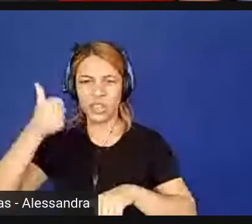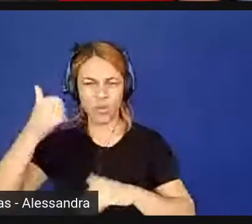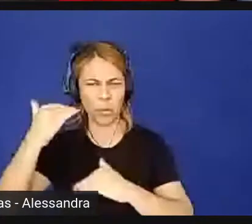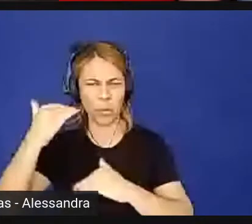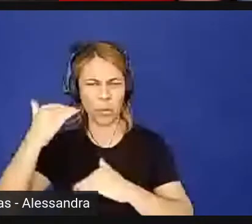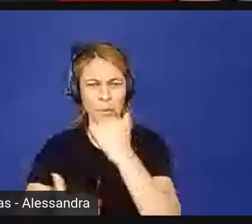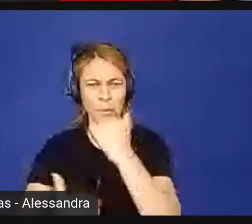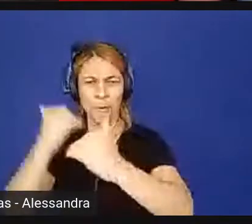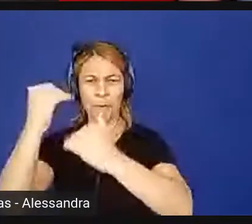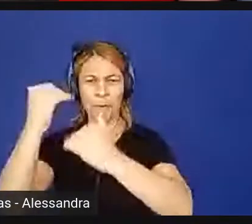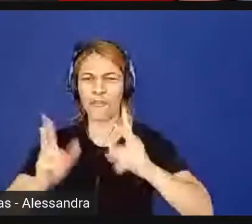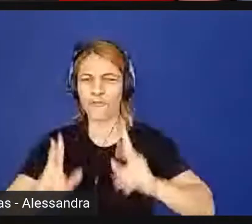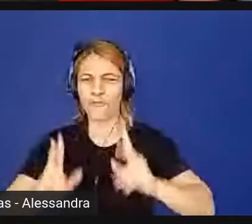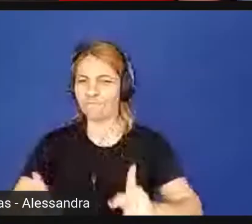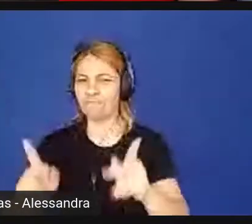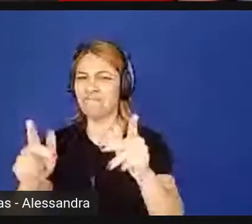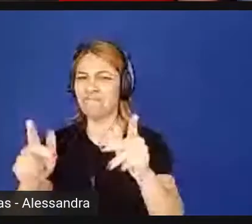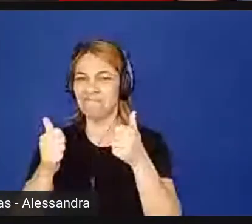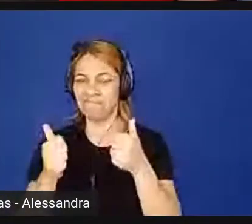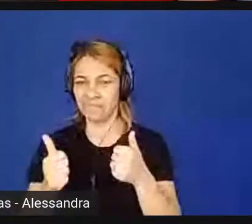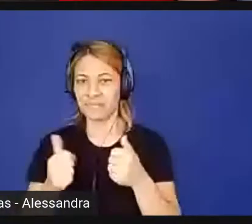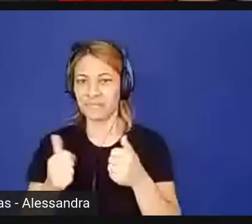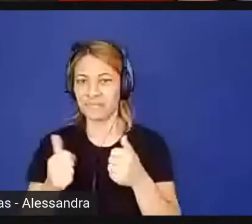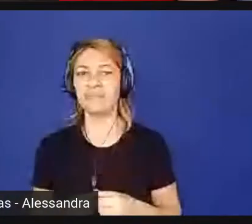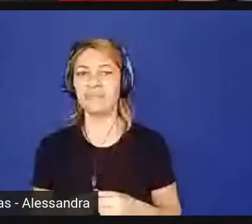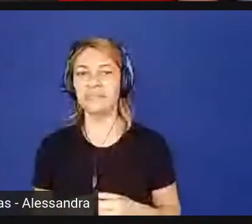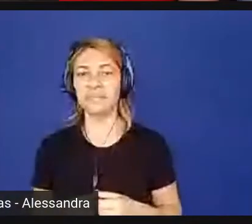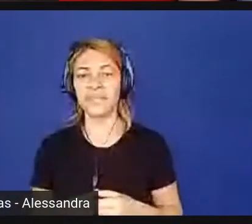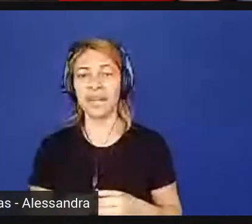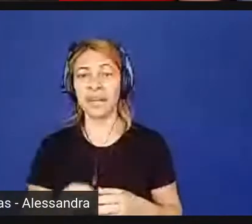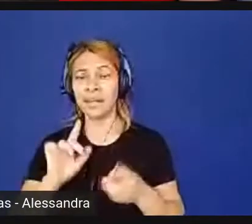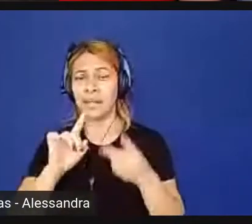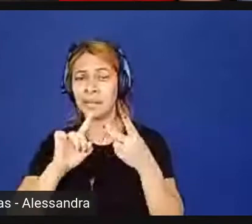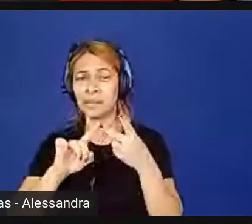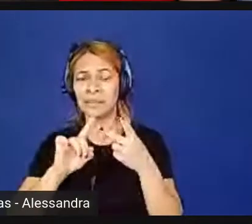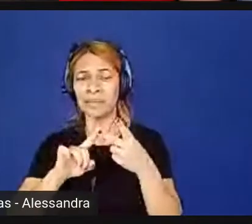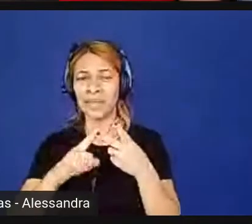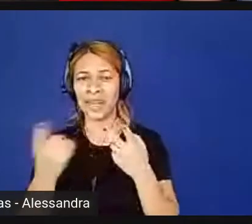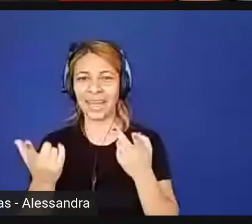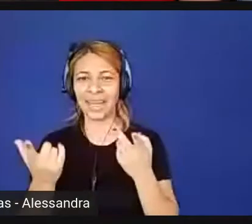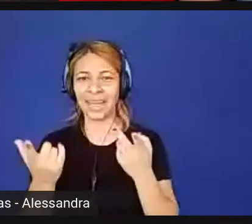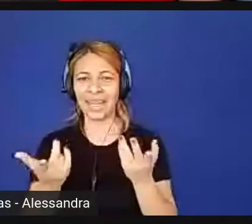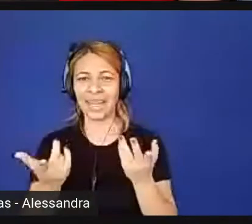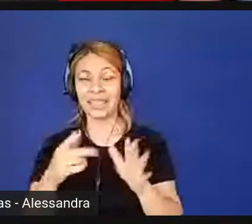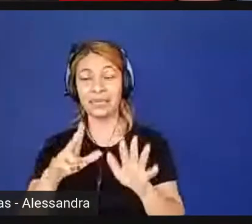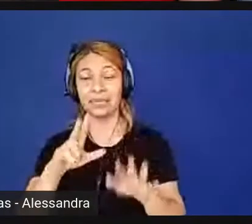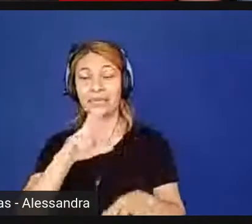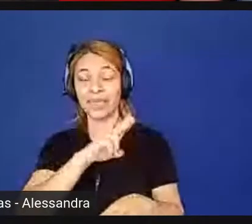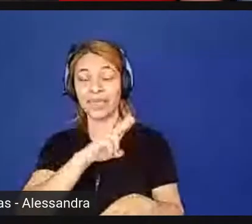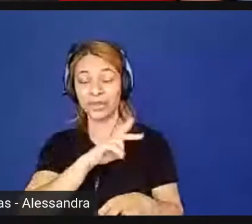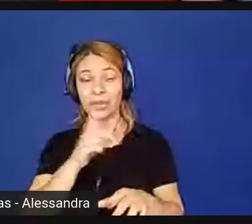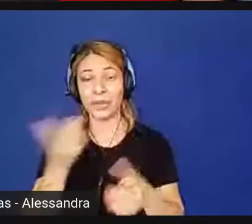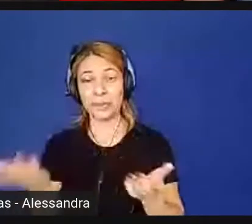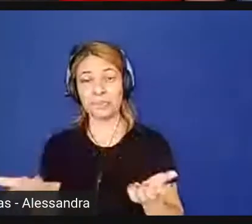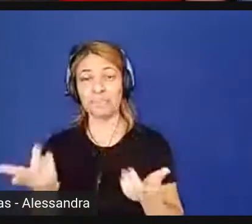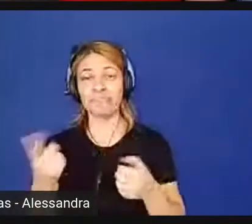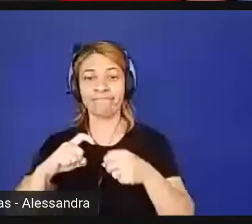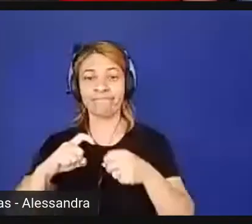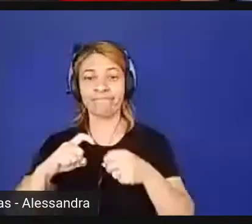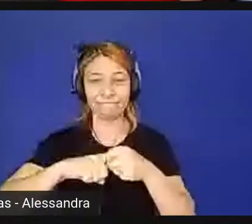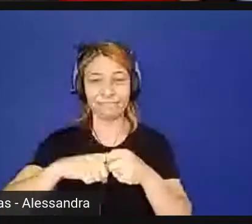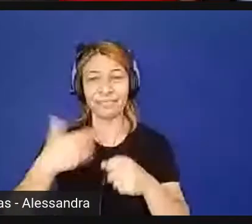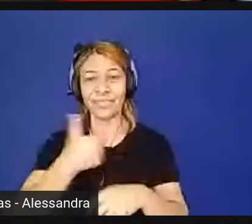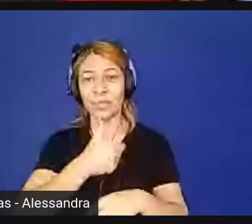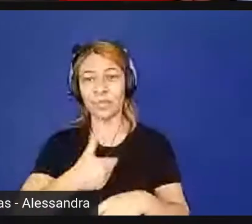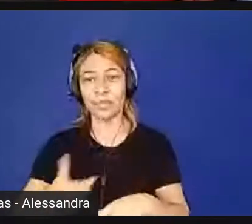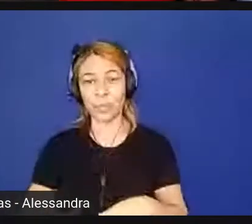muito otimista com relação a isso. Agora, com relação aos benchmarkings do setor privado com o setor público. Eu acho que tem que ter